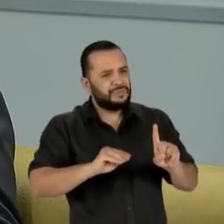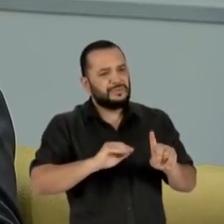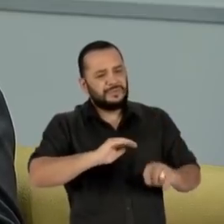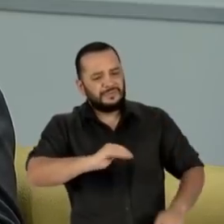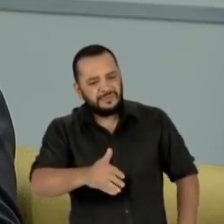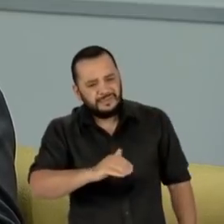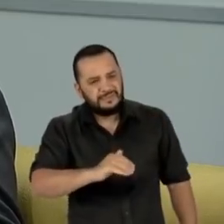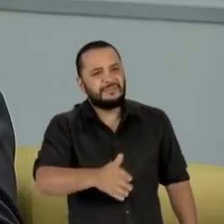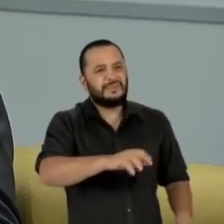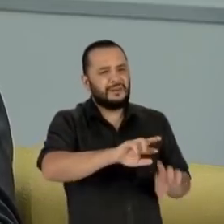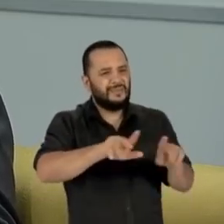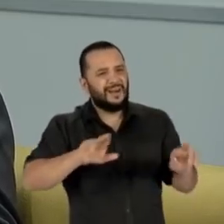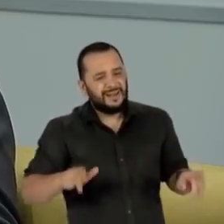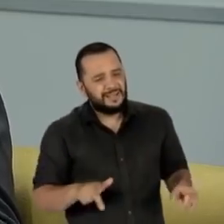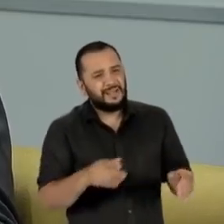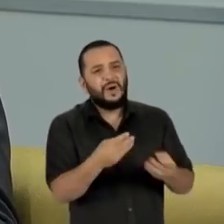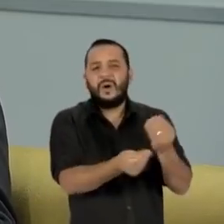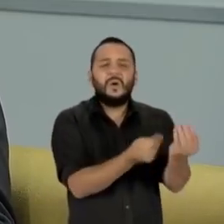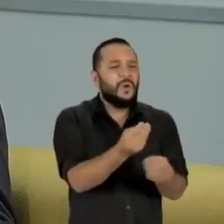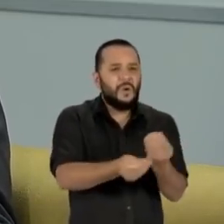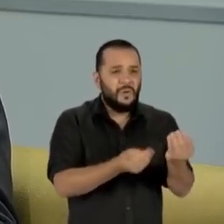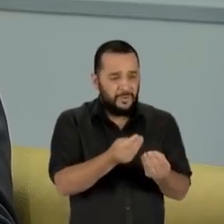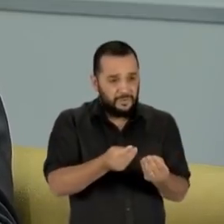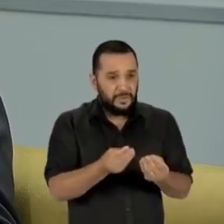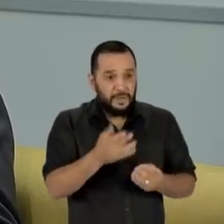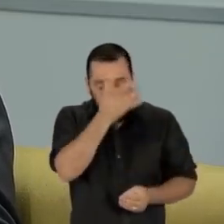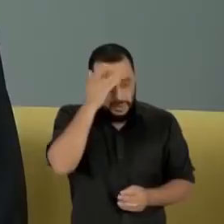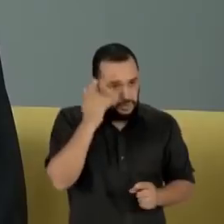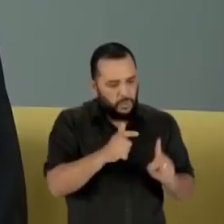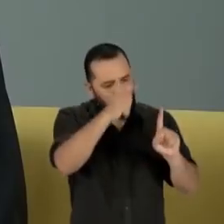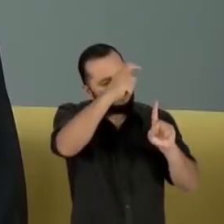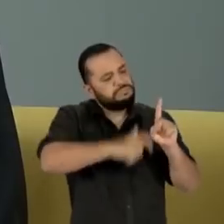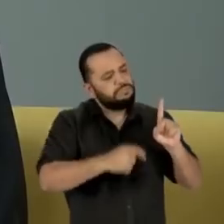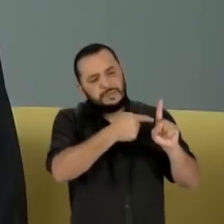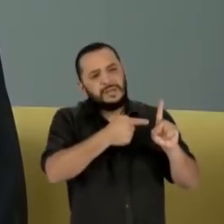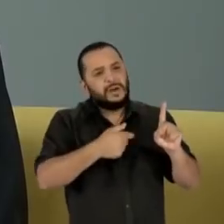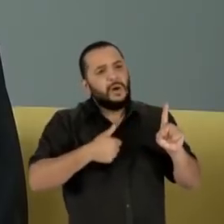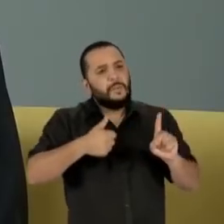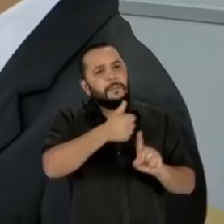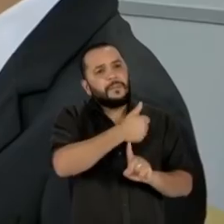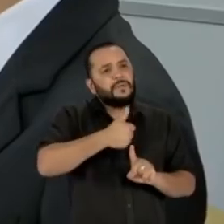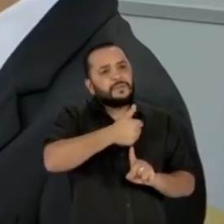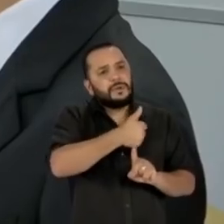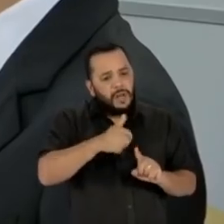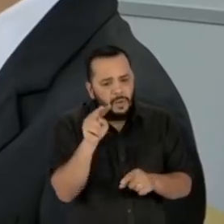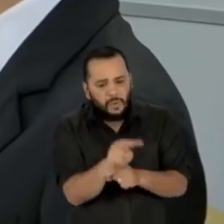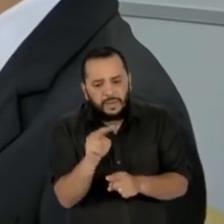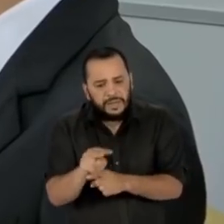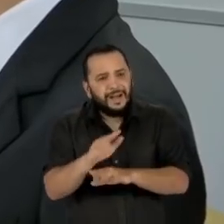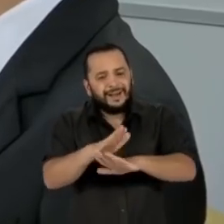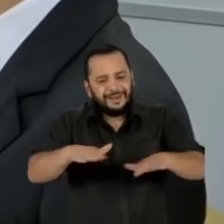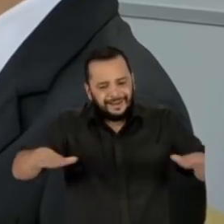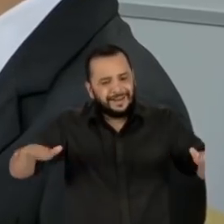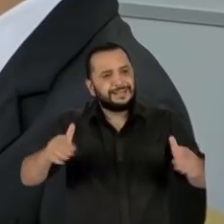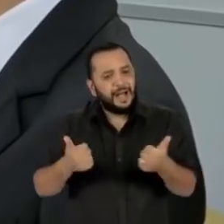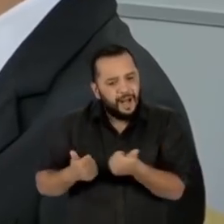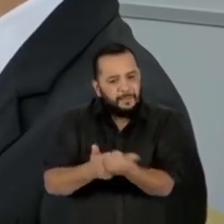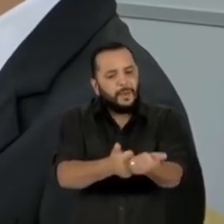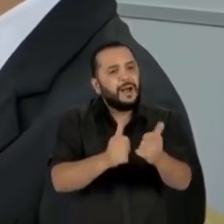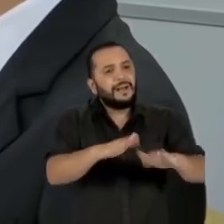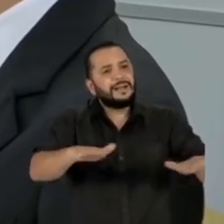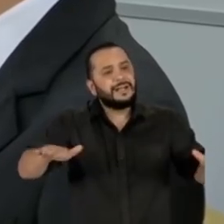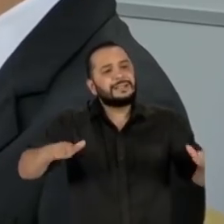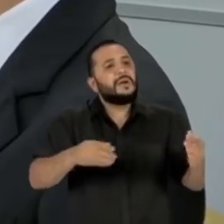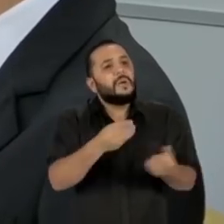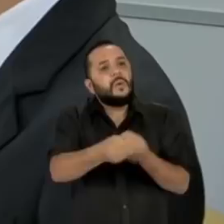qual é o que se espera deste conselho tutelar que tipo de prestação de serviço depois de prestação